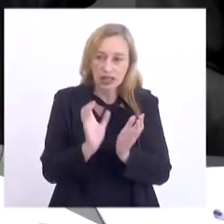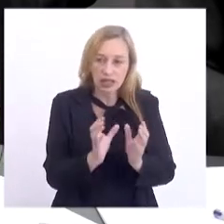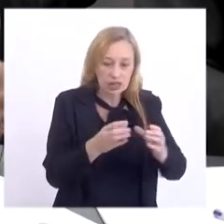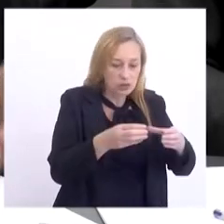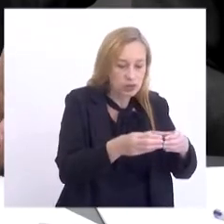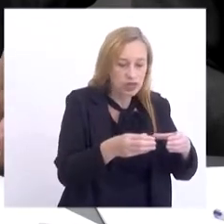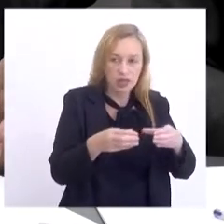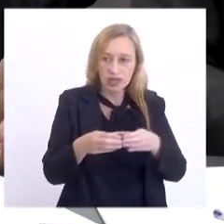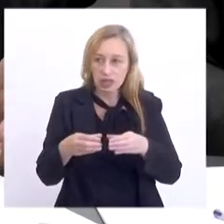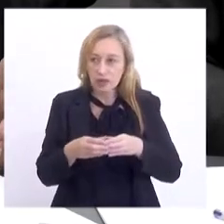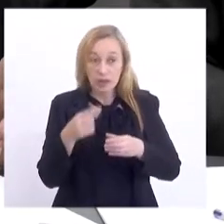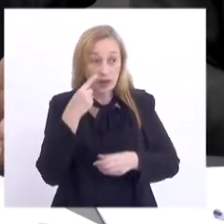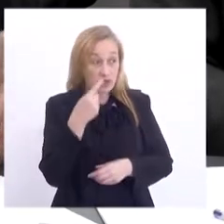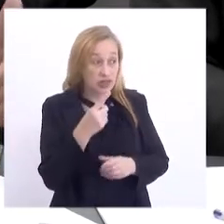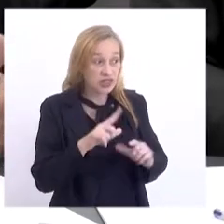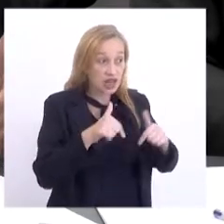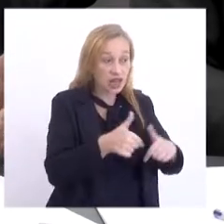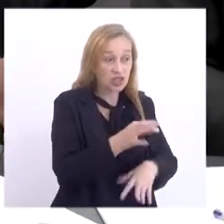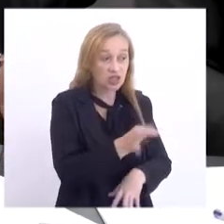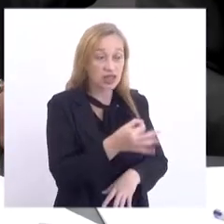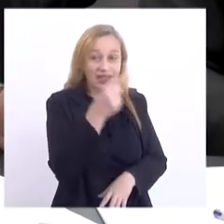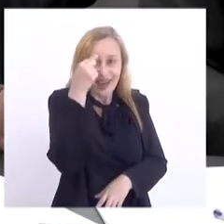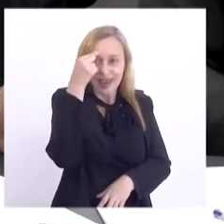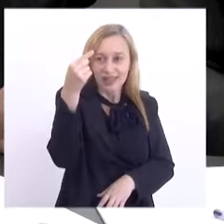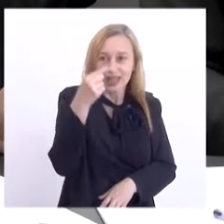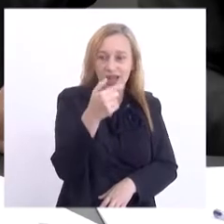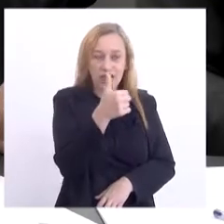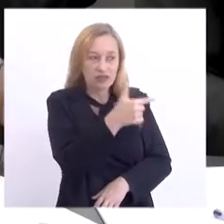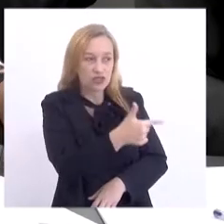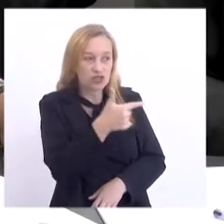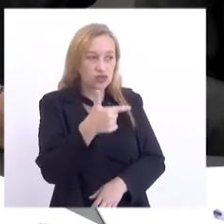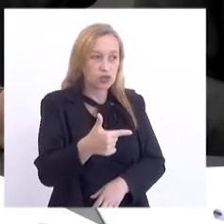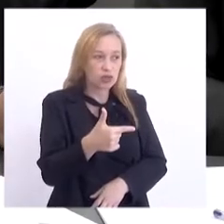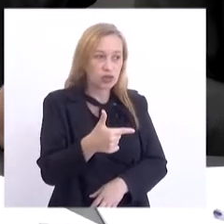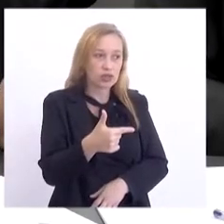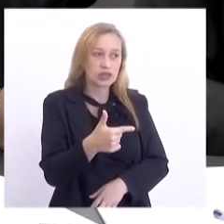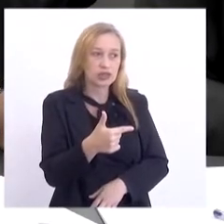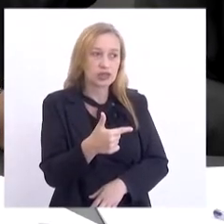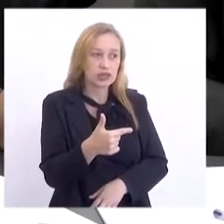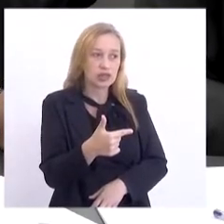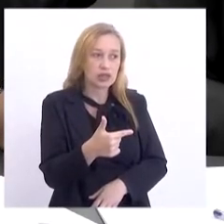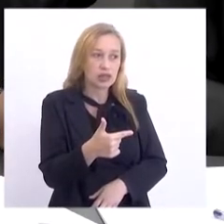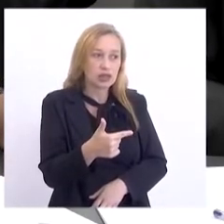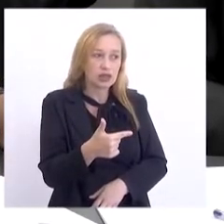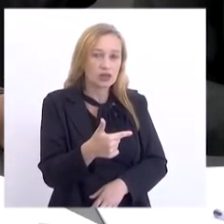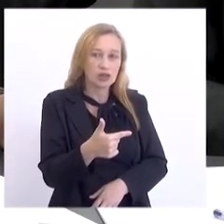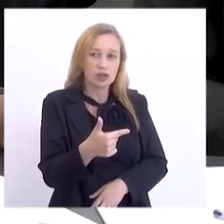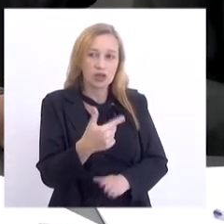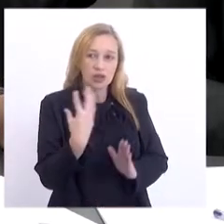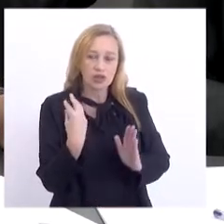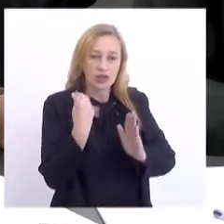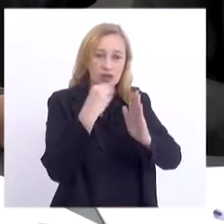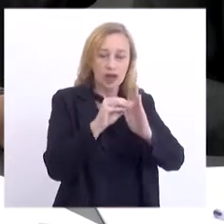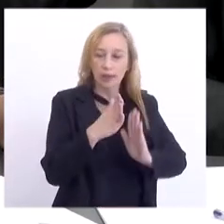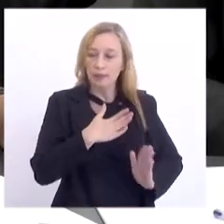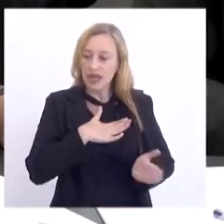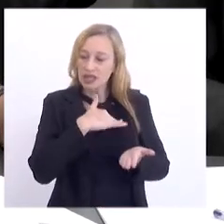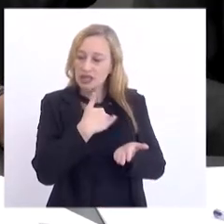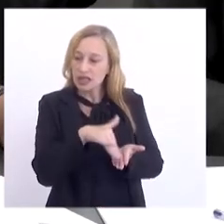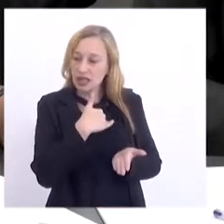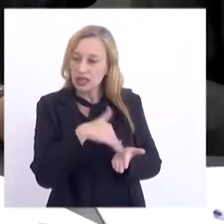para ver se isso funciona a ideia é em 22 ainda a gente colocar minha secretaria